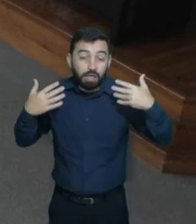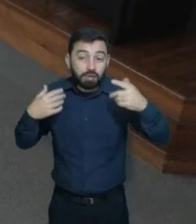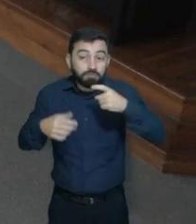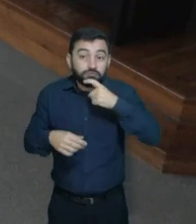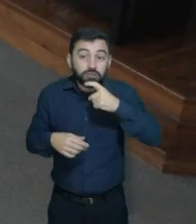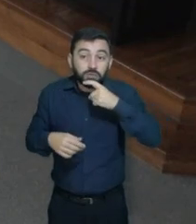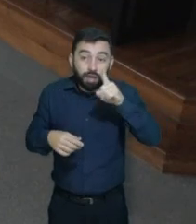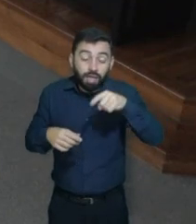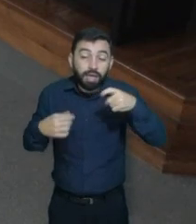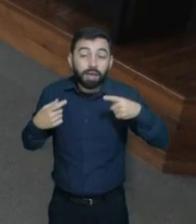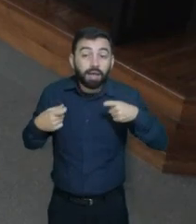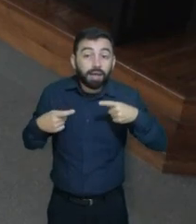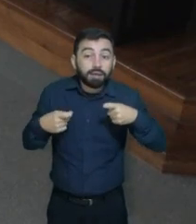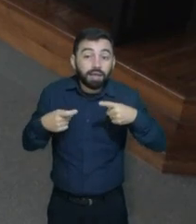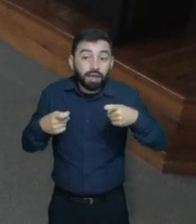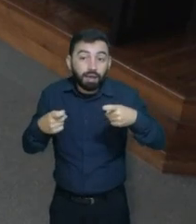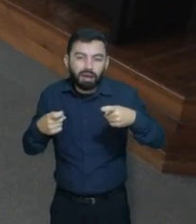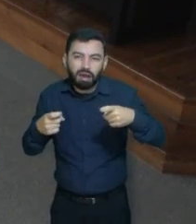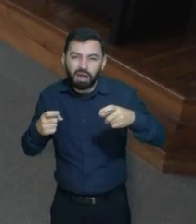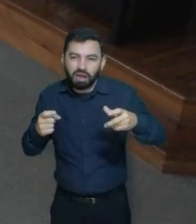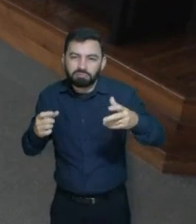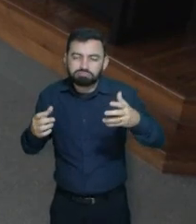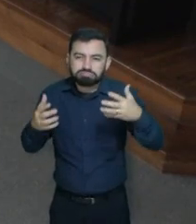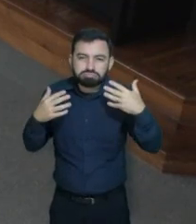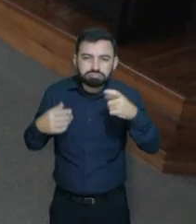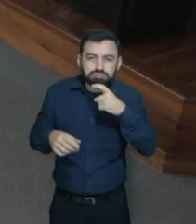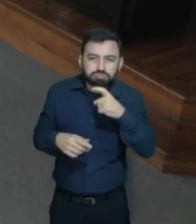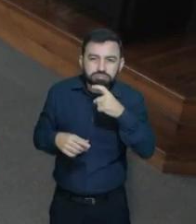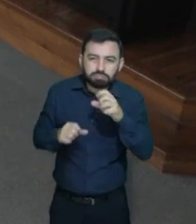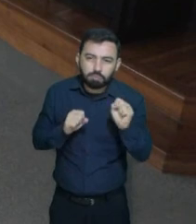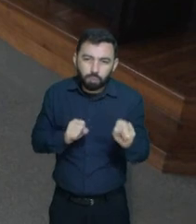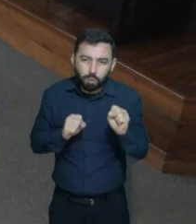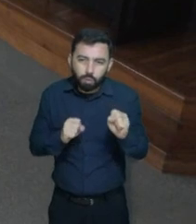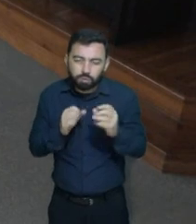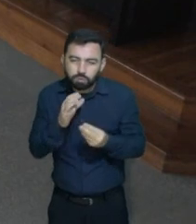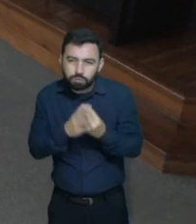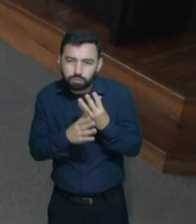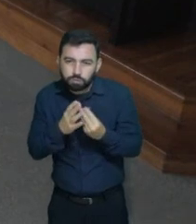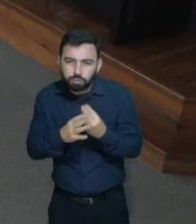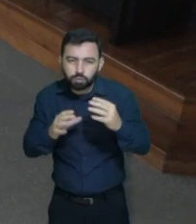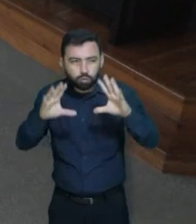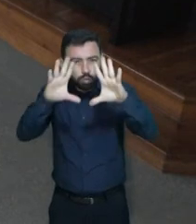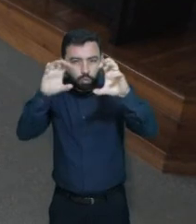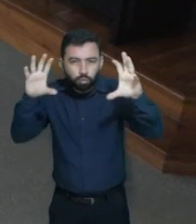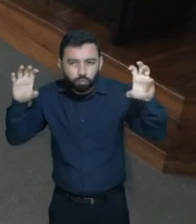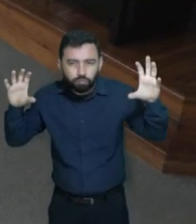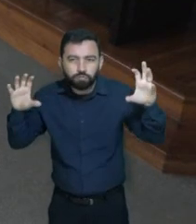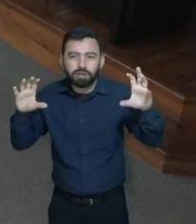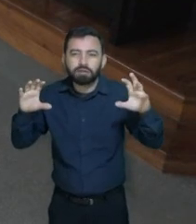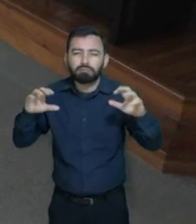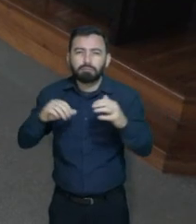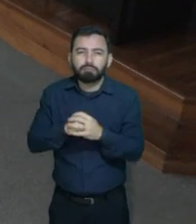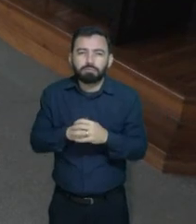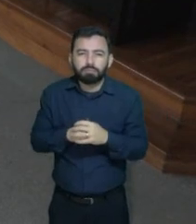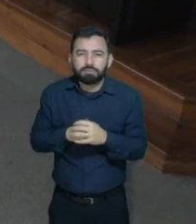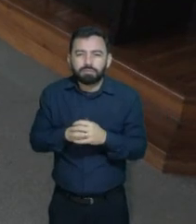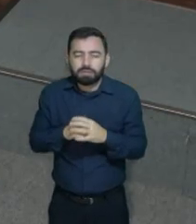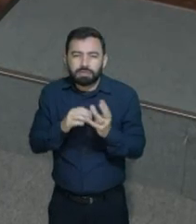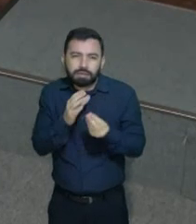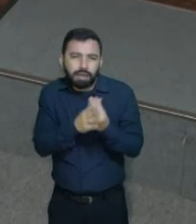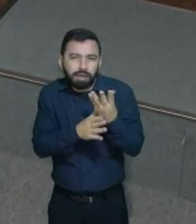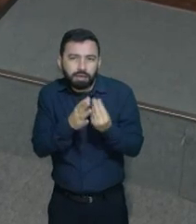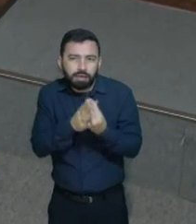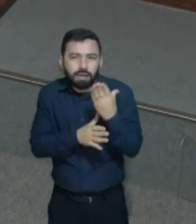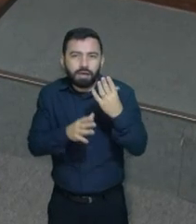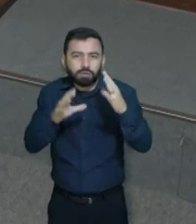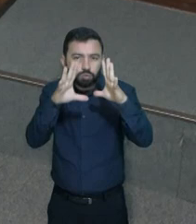fosse uma guerra climática, na verdade, porque podem ser produzidas nuvens, que em Dubai foi produzidas